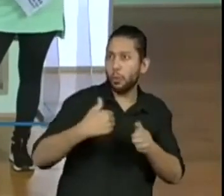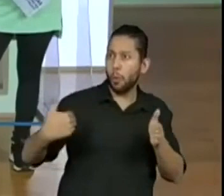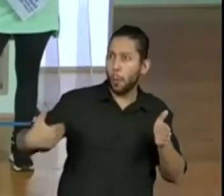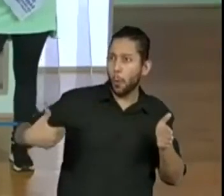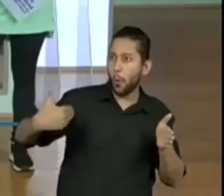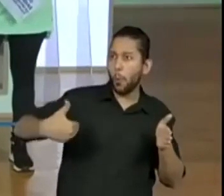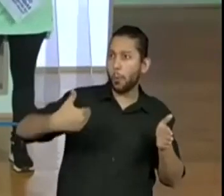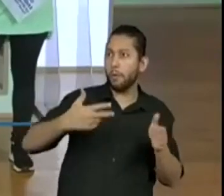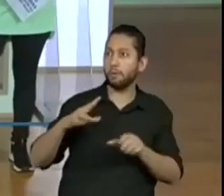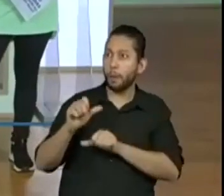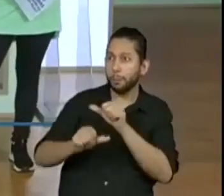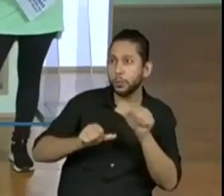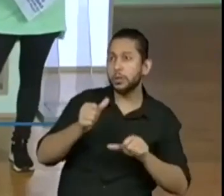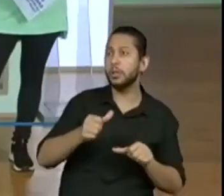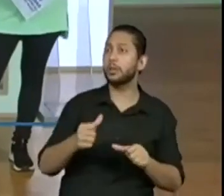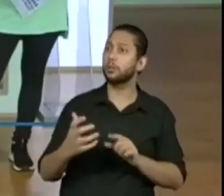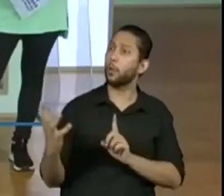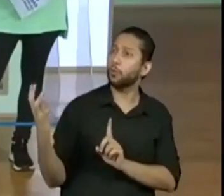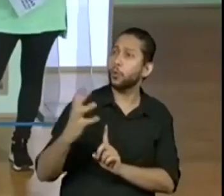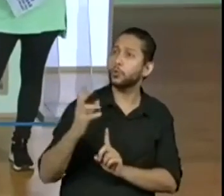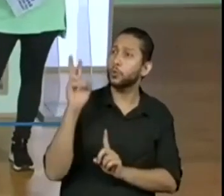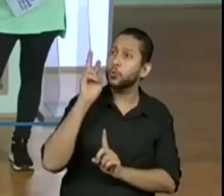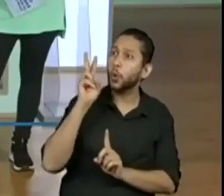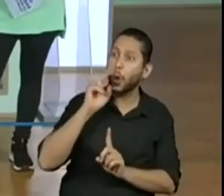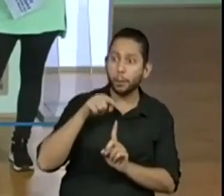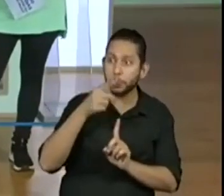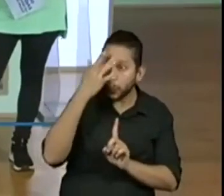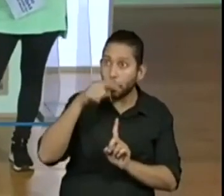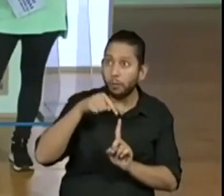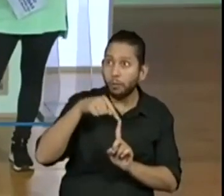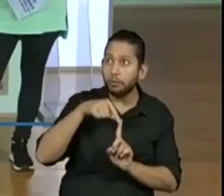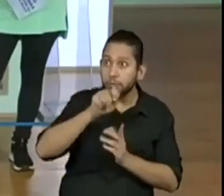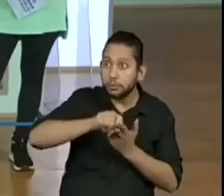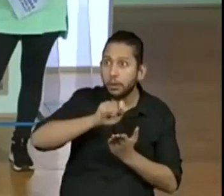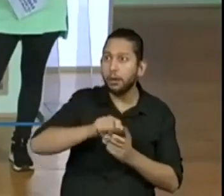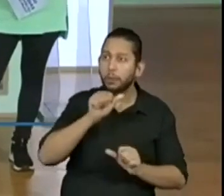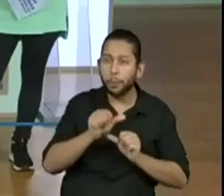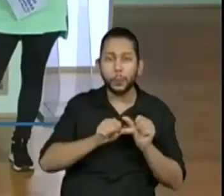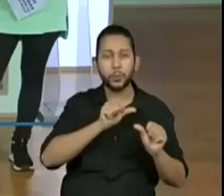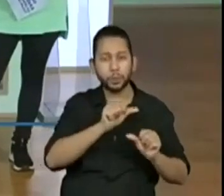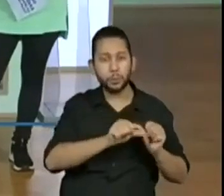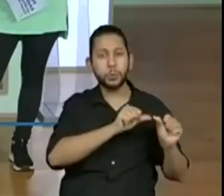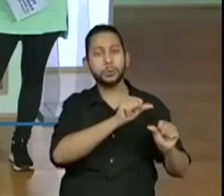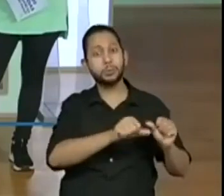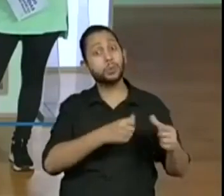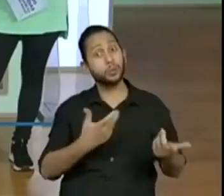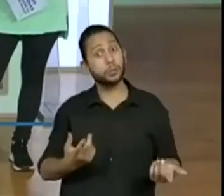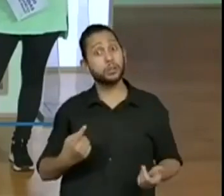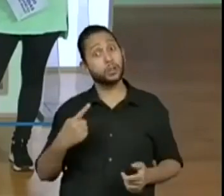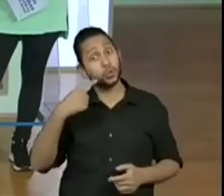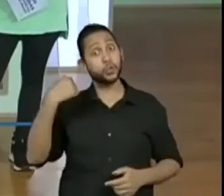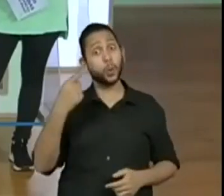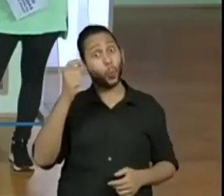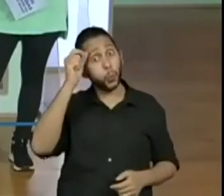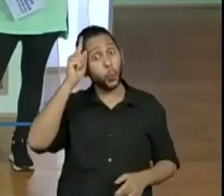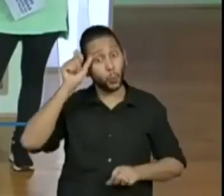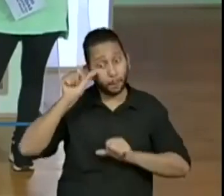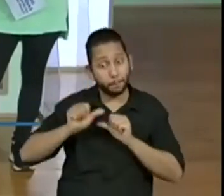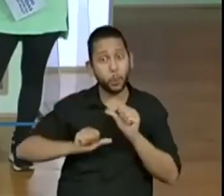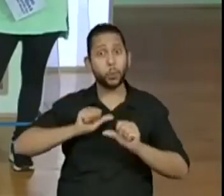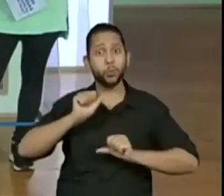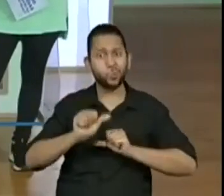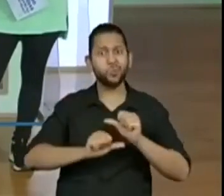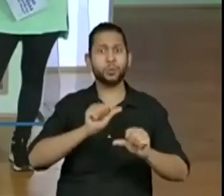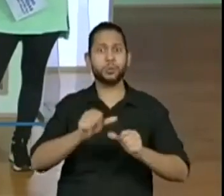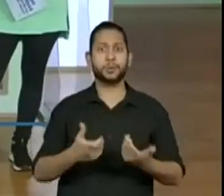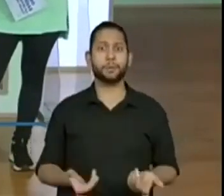essas alterações aí. É muito bom, porque vai mudando a cultura e aí vai aparecendo novas